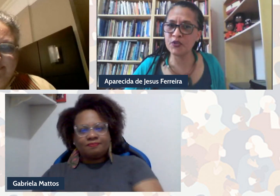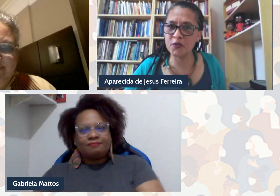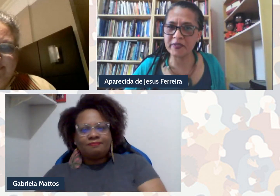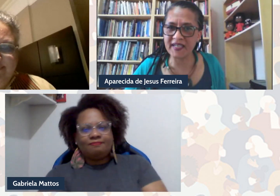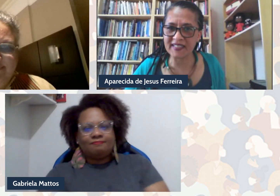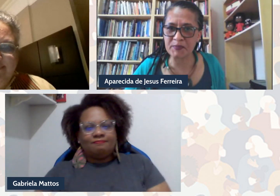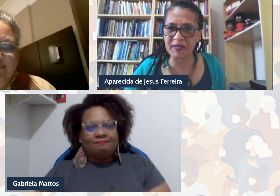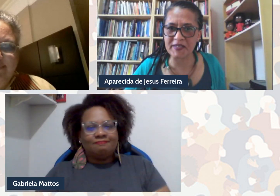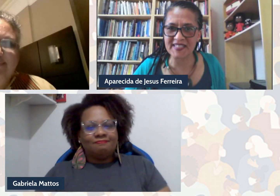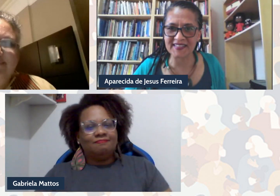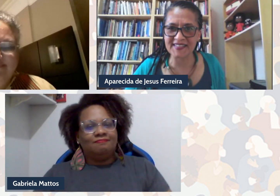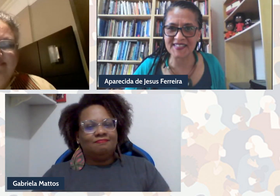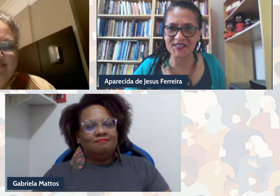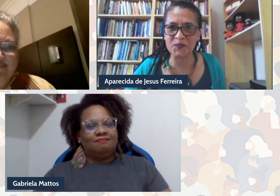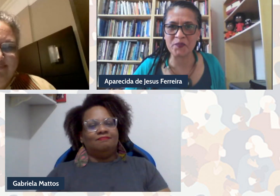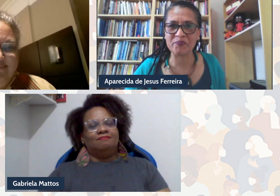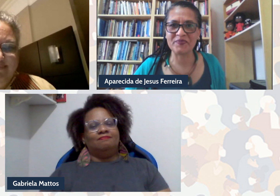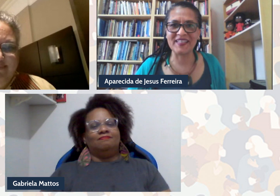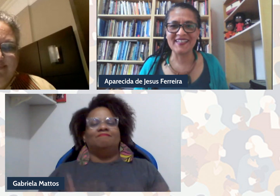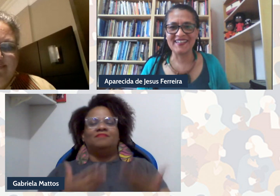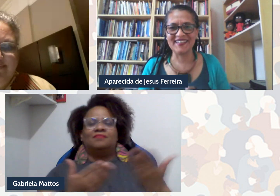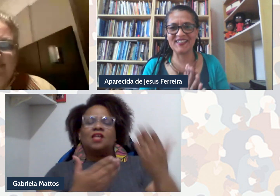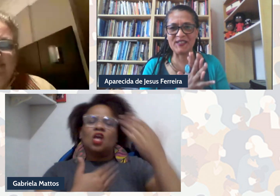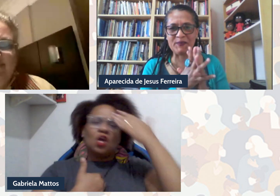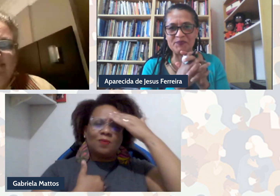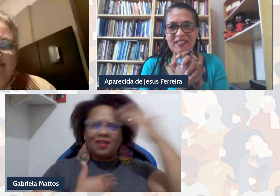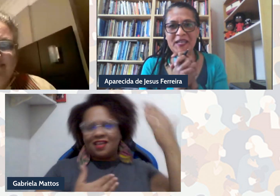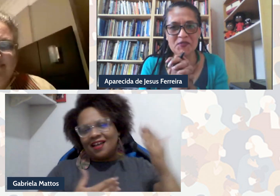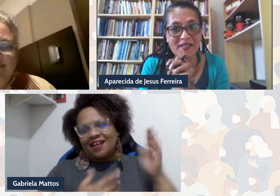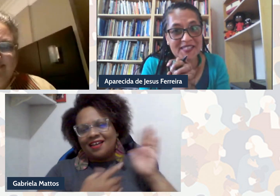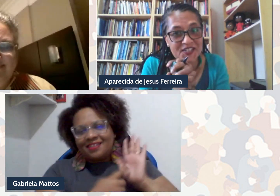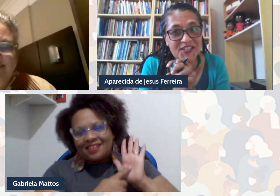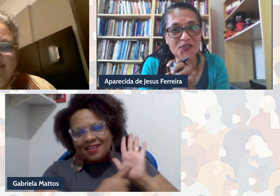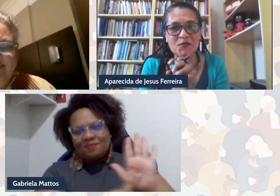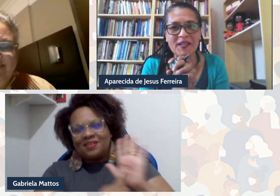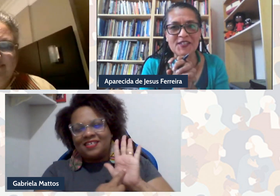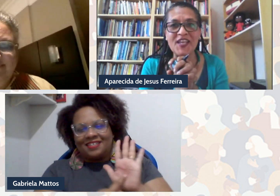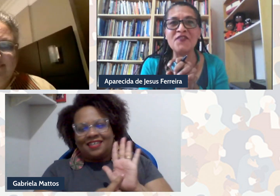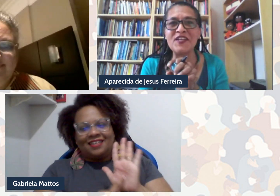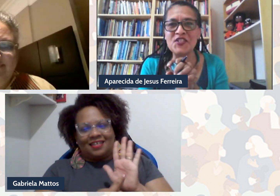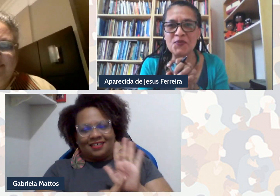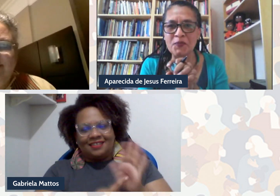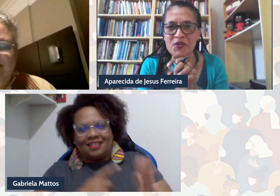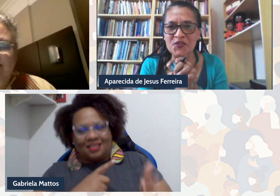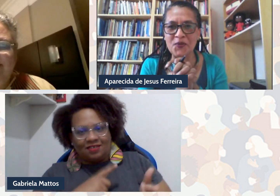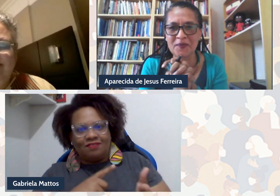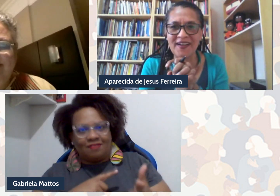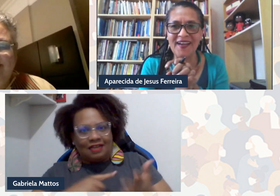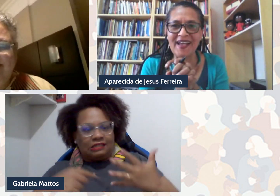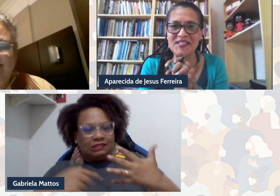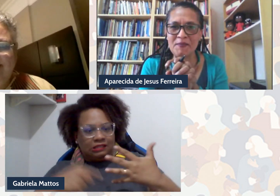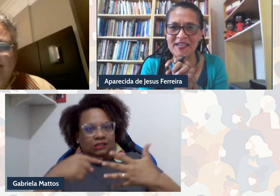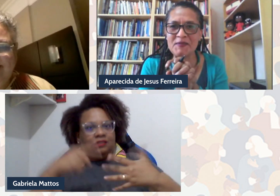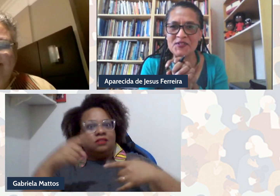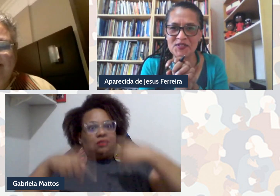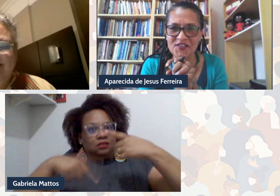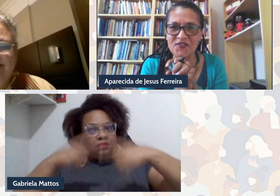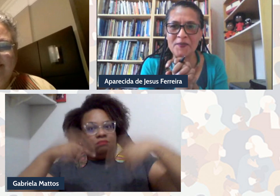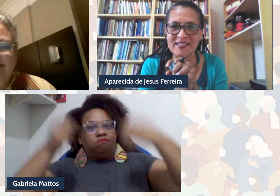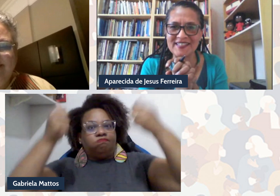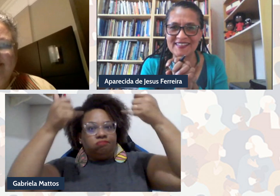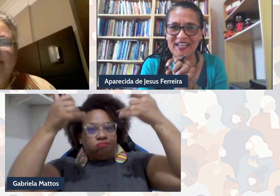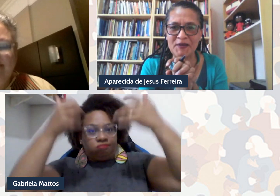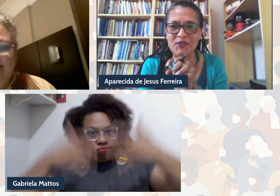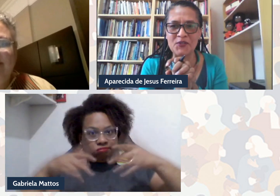Lola, muito obrigada pela apresentação. Teremos bastante questões para refletir depois com as demais pessoas